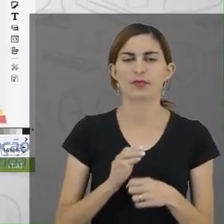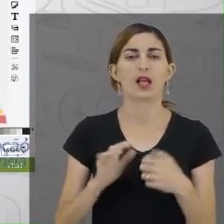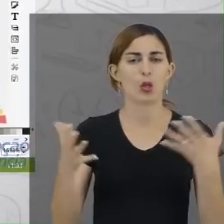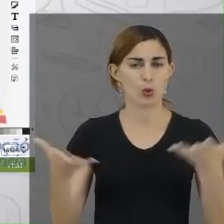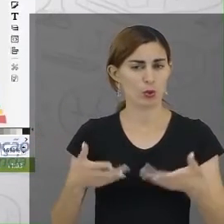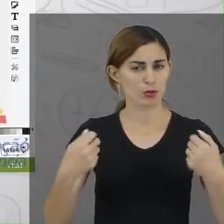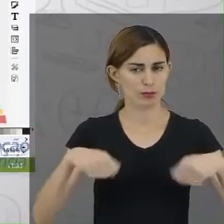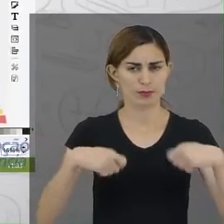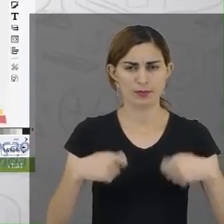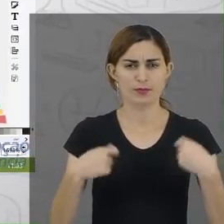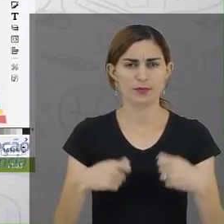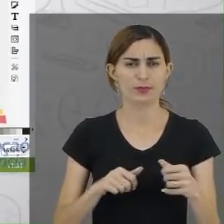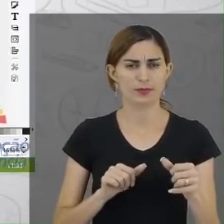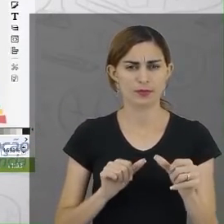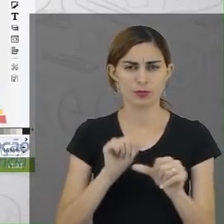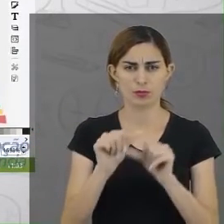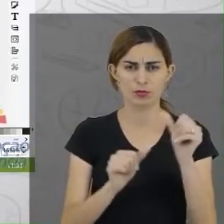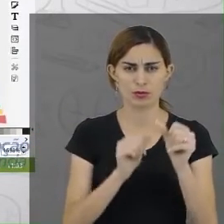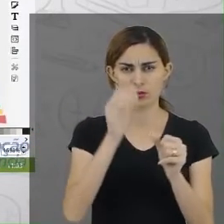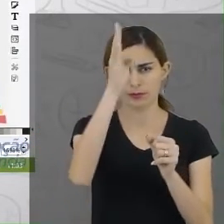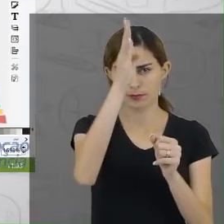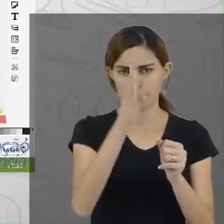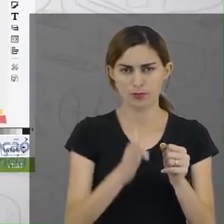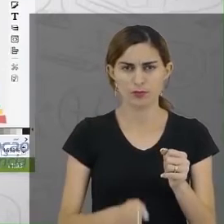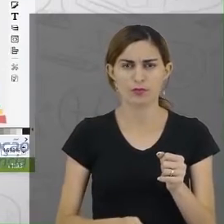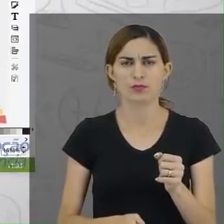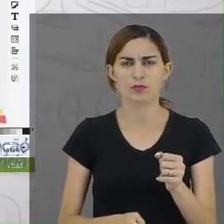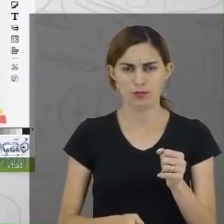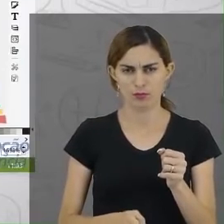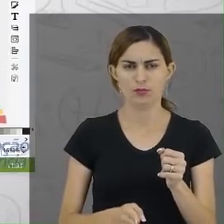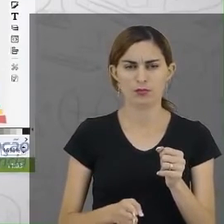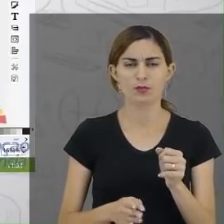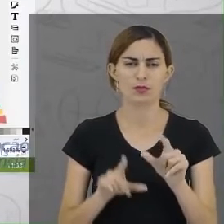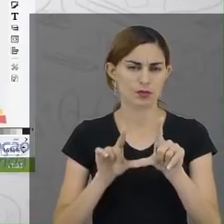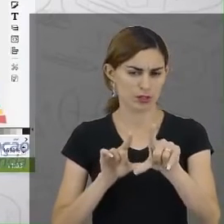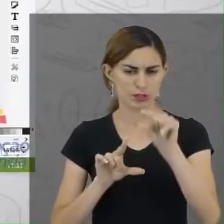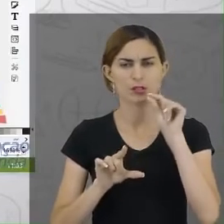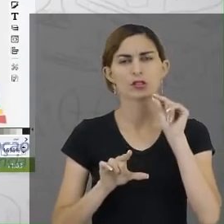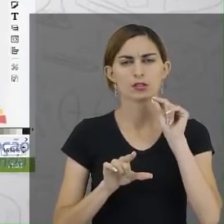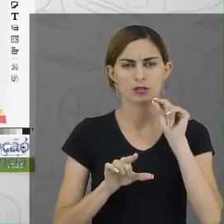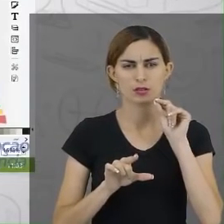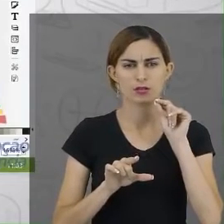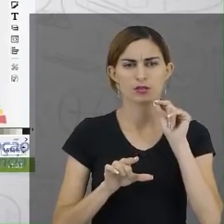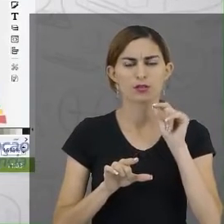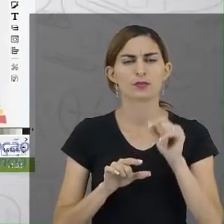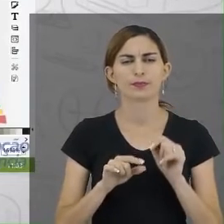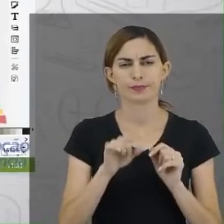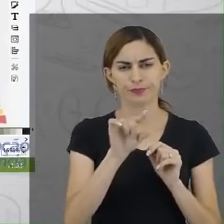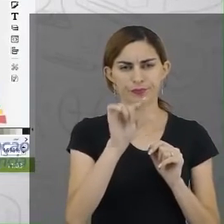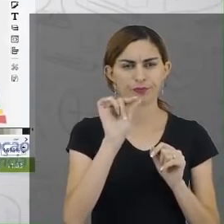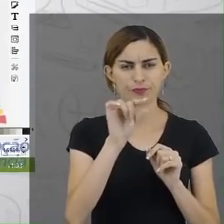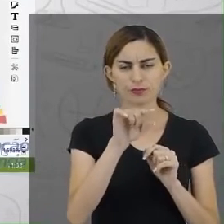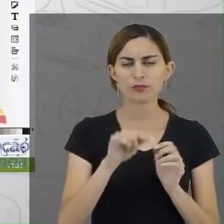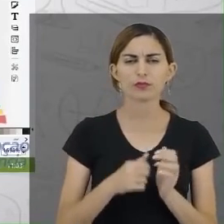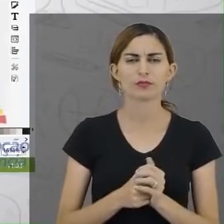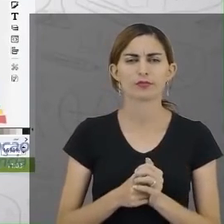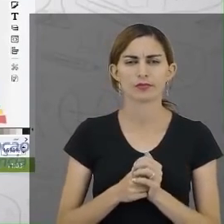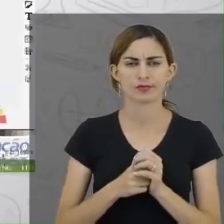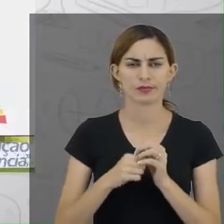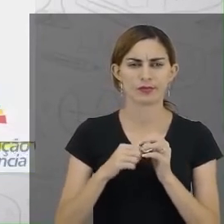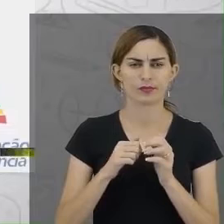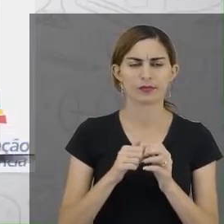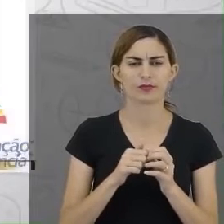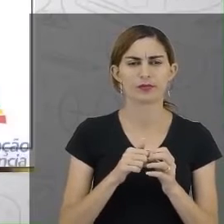Precisamos agora alterar a direção do gradiente. Selecionamos esta